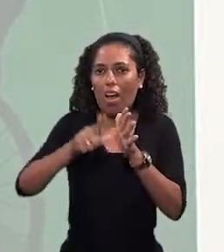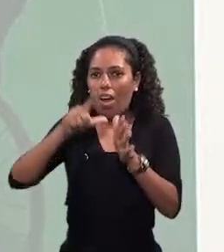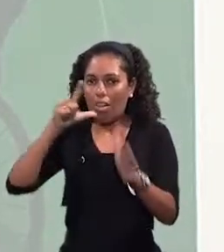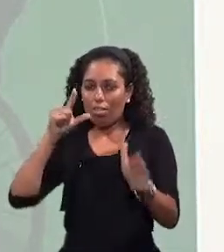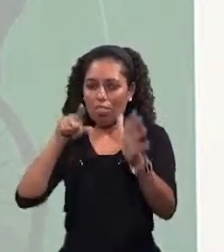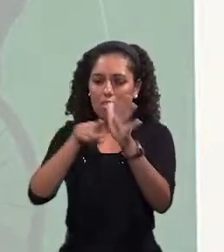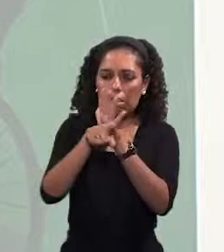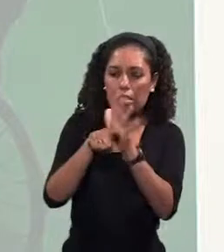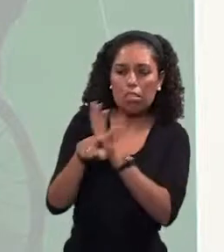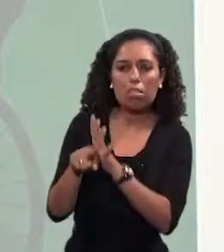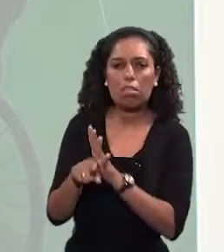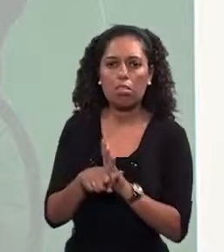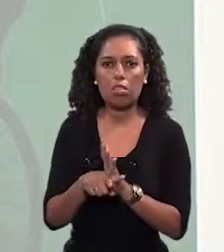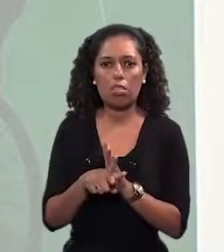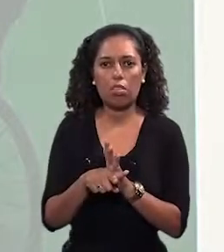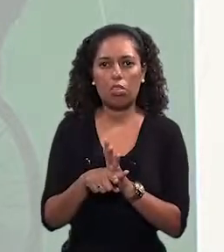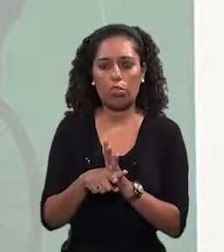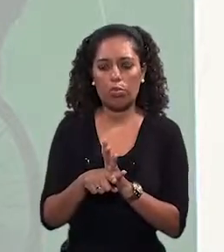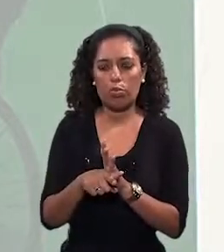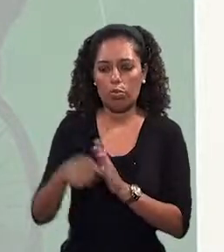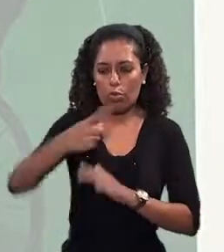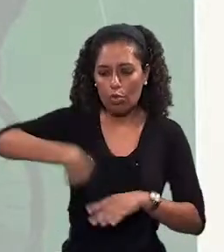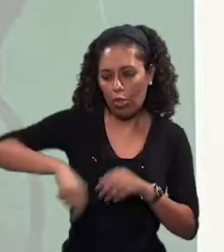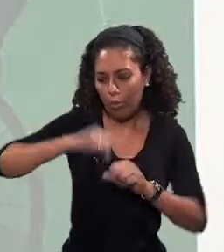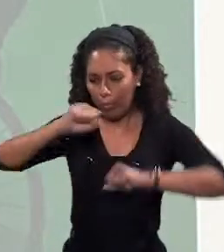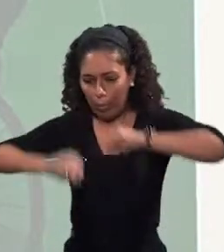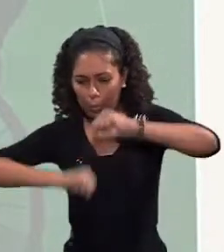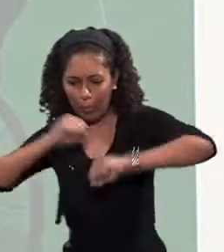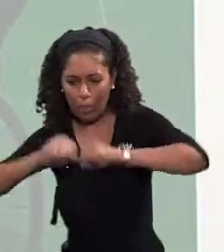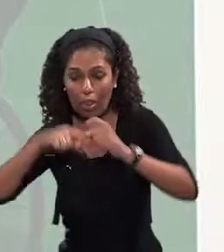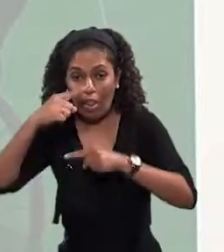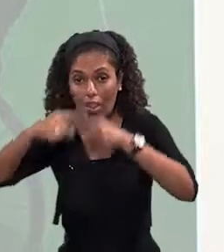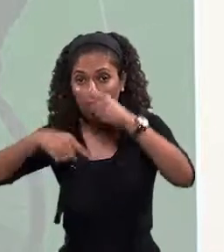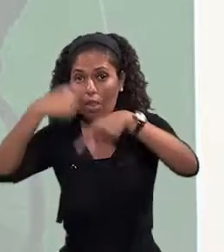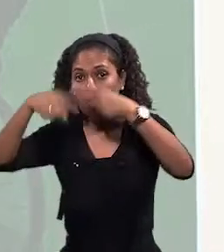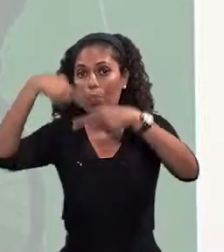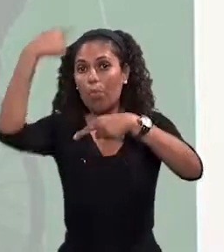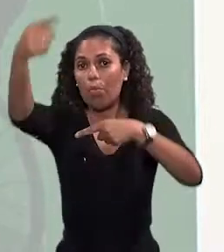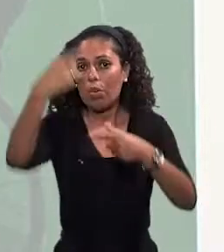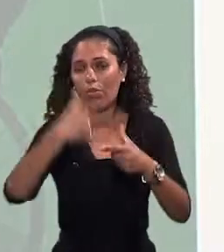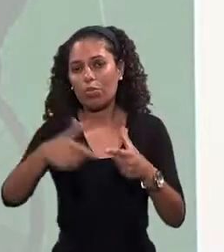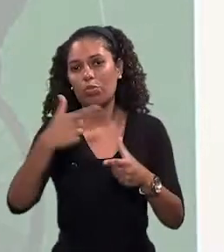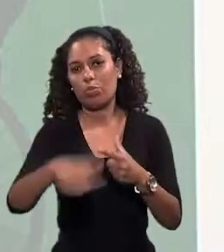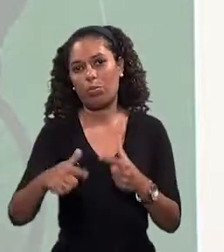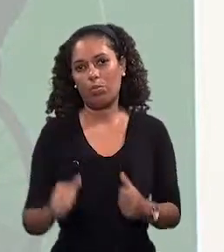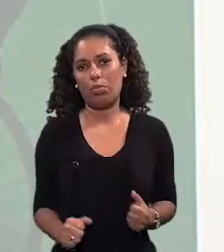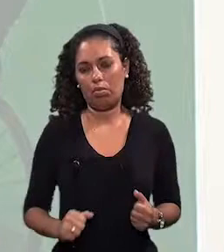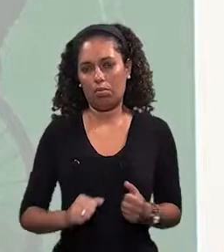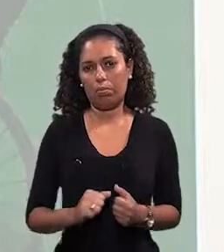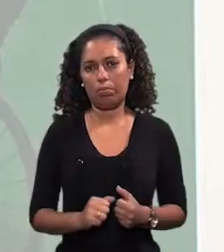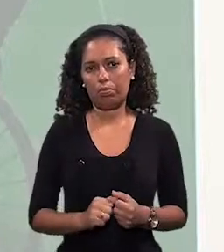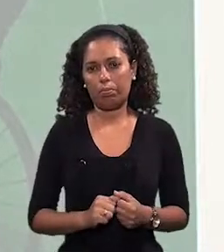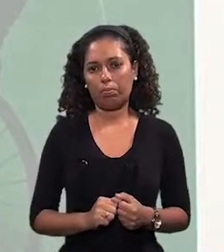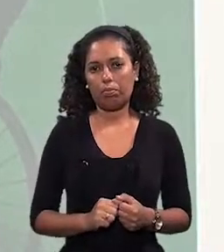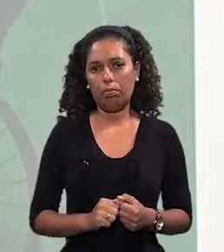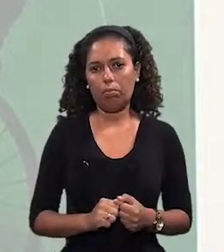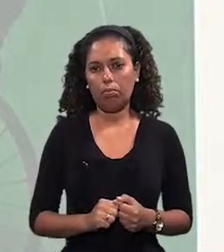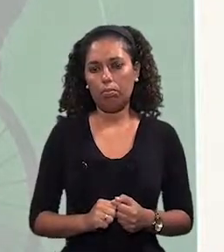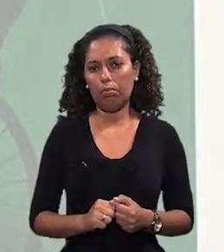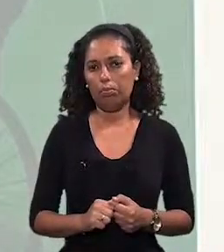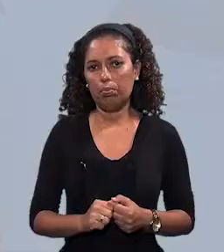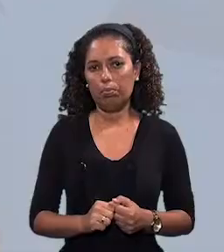Exatamente. Né? Sempre correr atrás da bola e não fazer o domínio correto da situação, né? Com certeza.